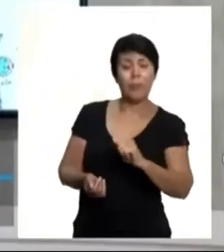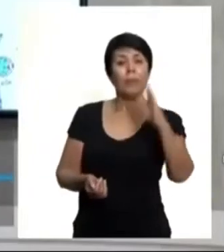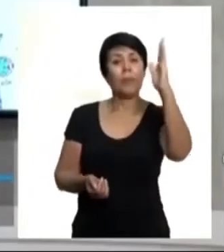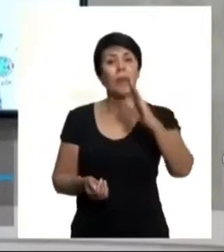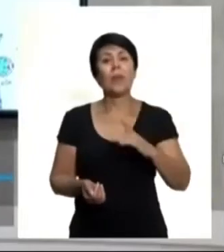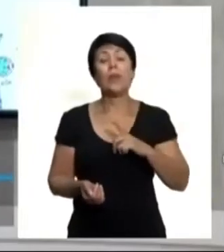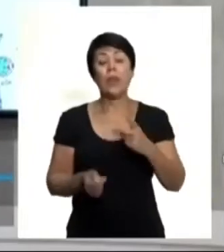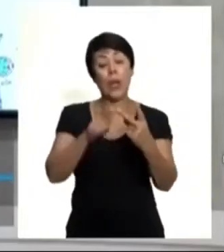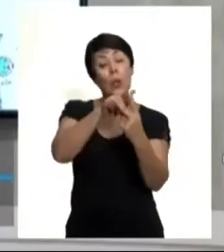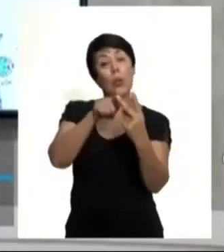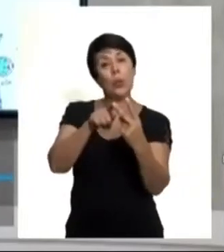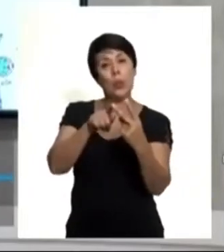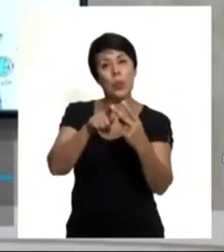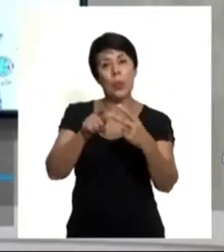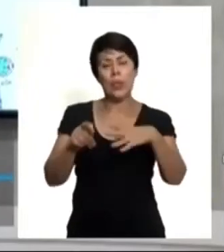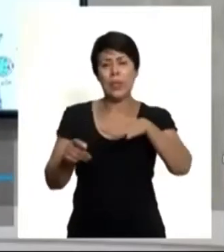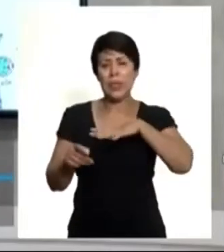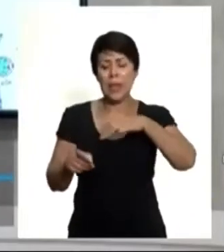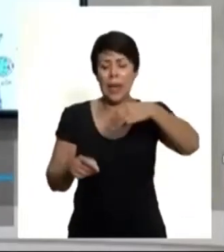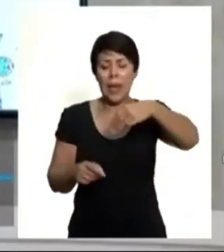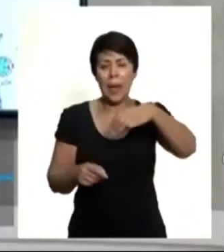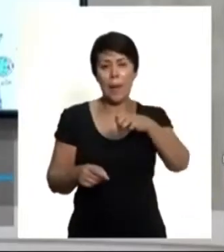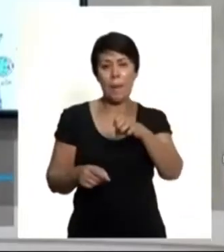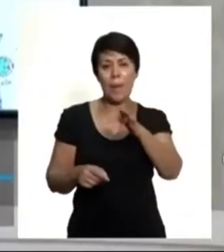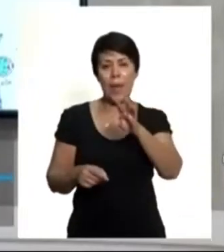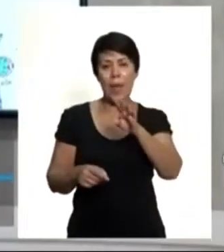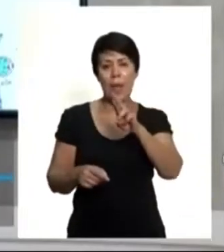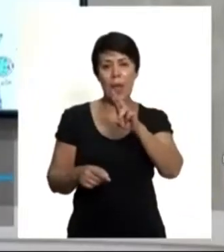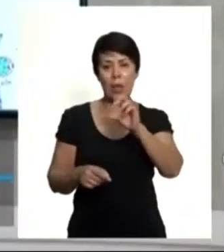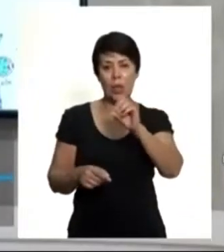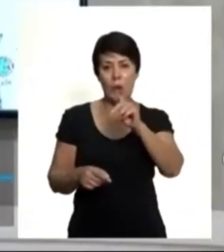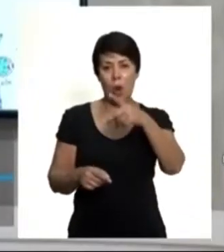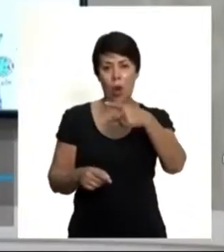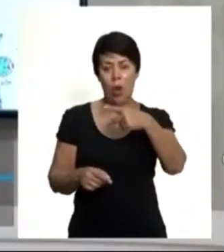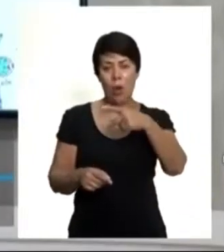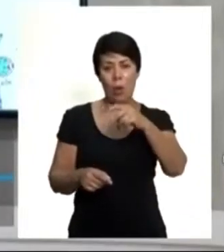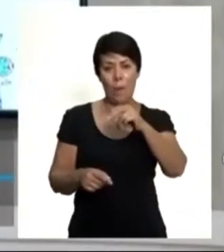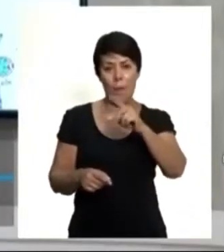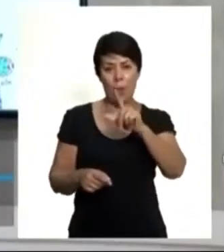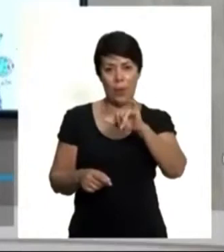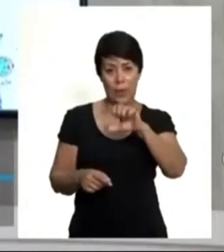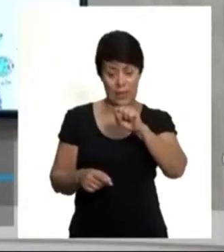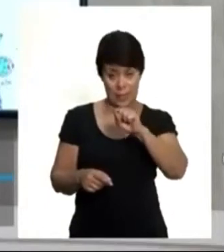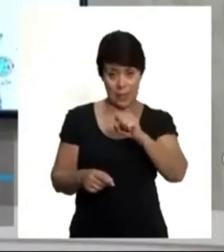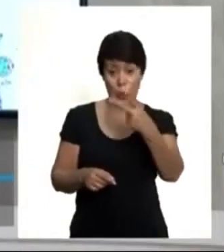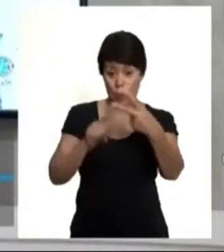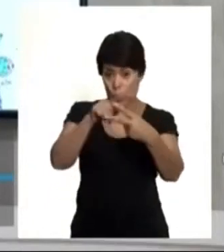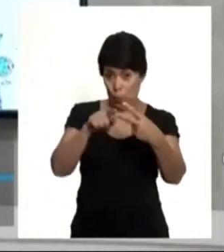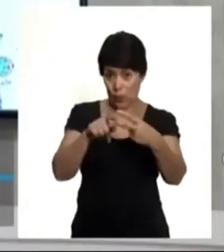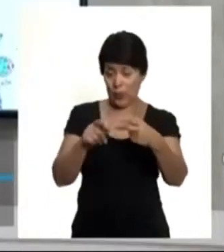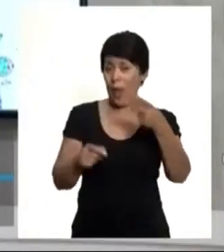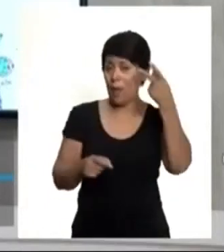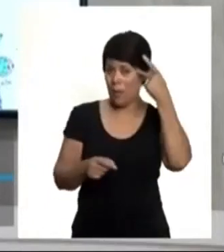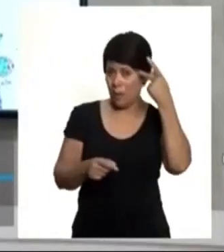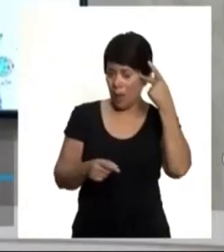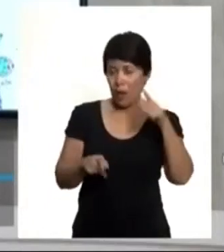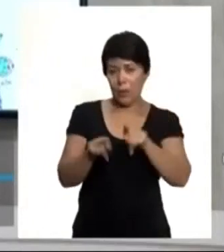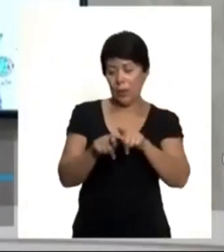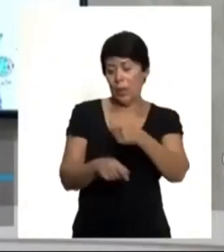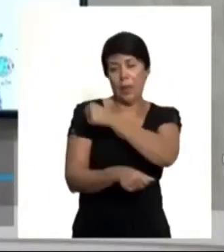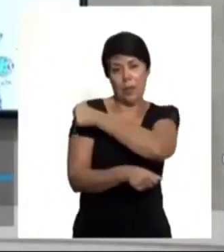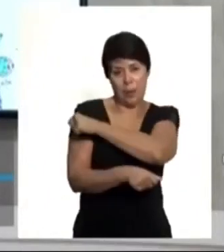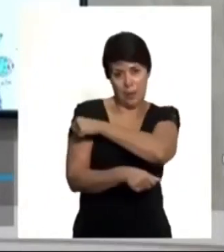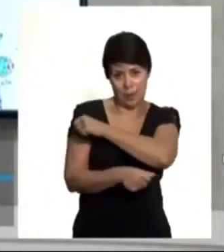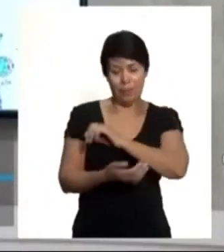duas metrópoles relevantes. Nesse caso aqui, São Paulo e Rio de Janeiro são duas dessas metrópoles que são chamadas de